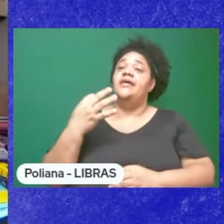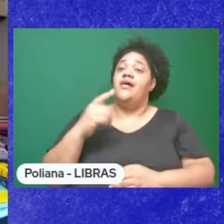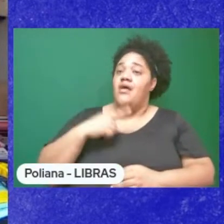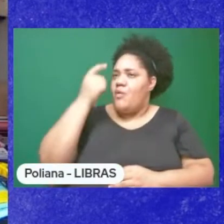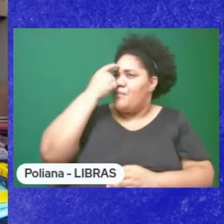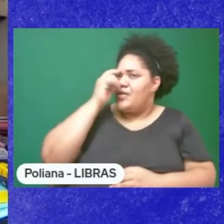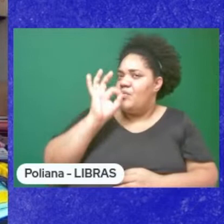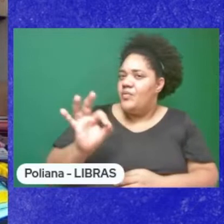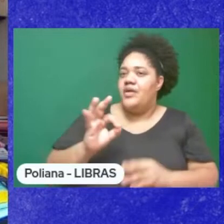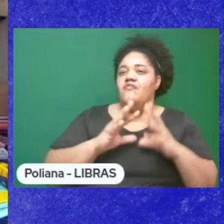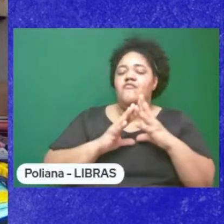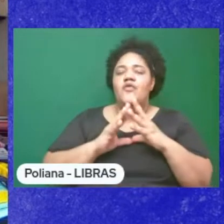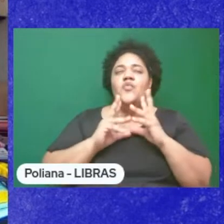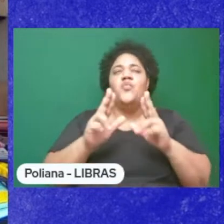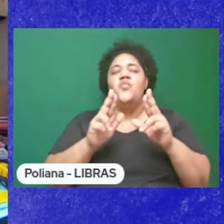fugir